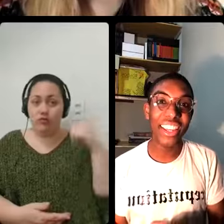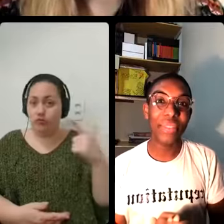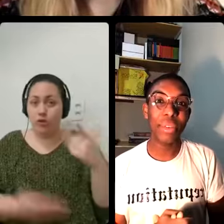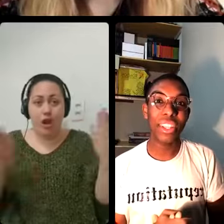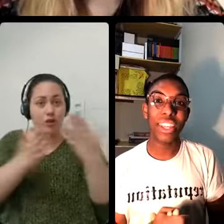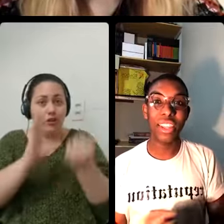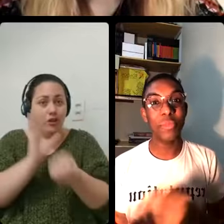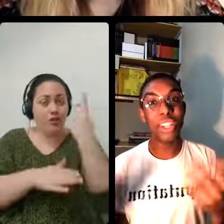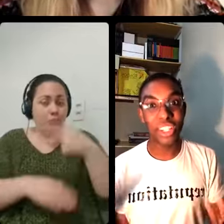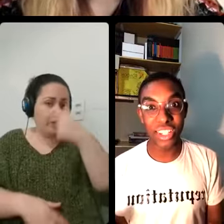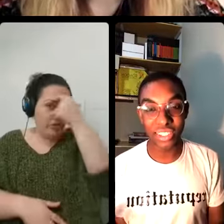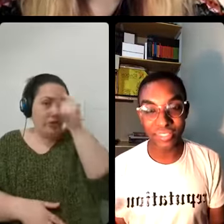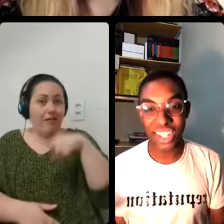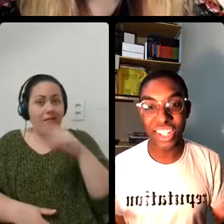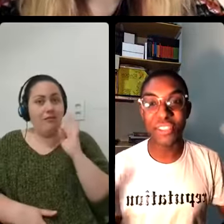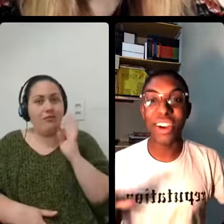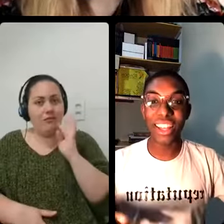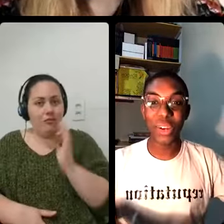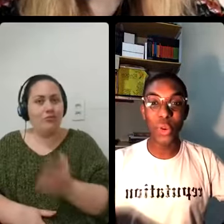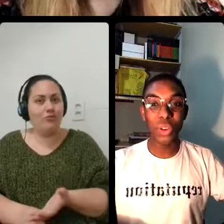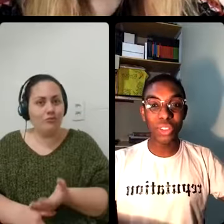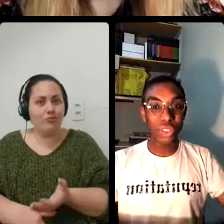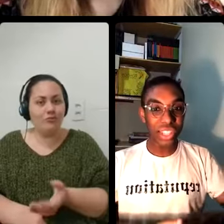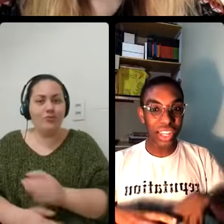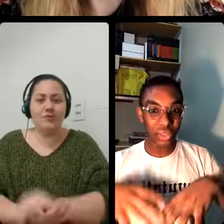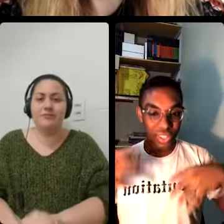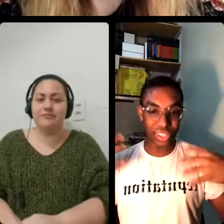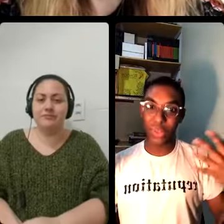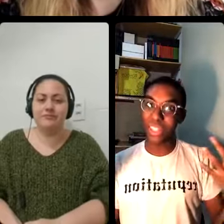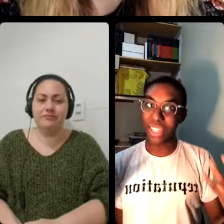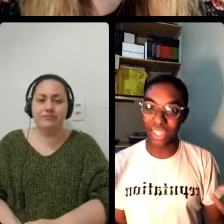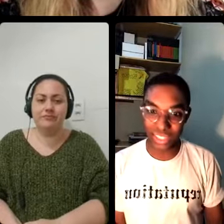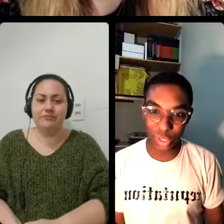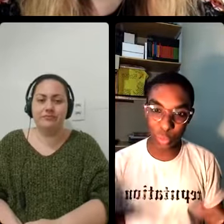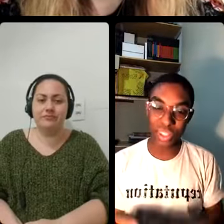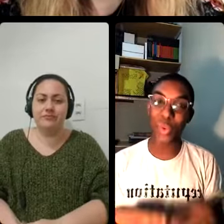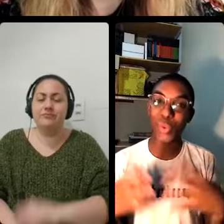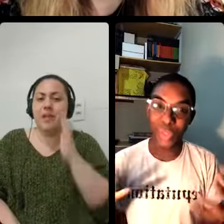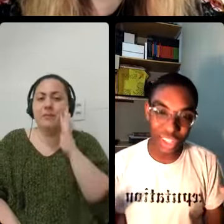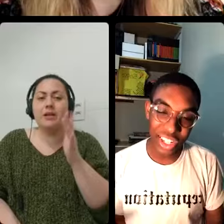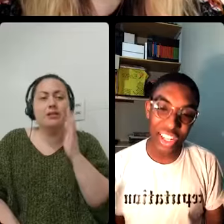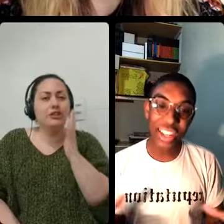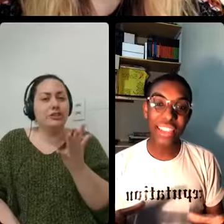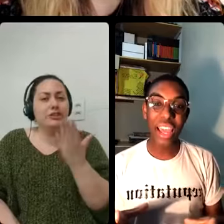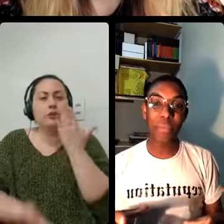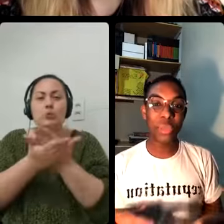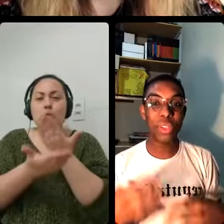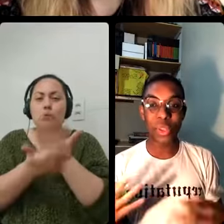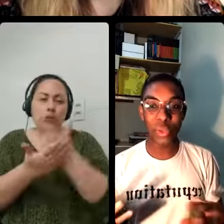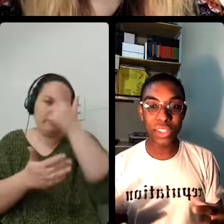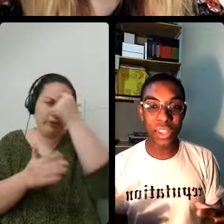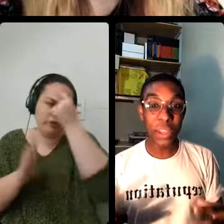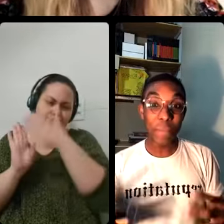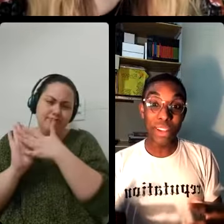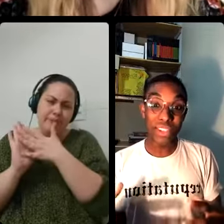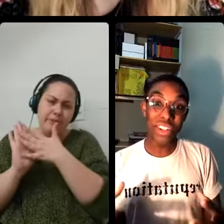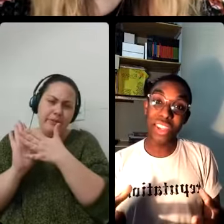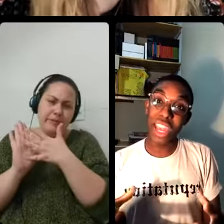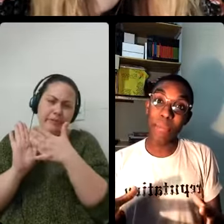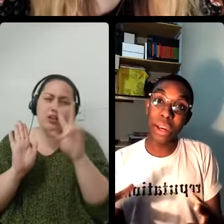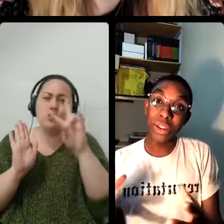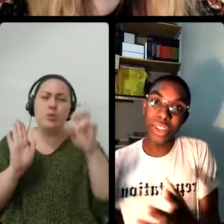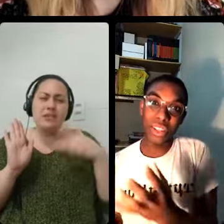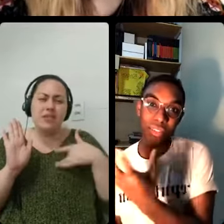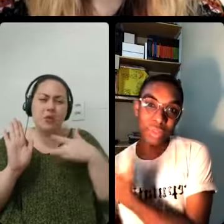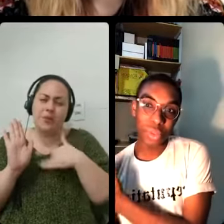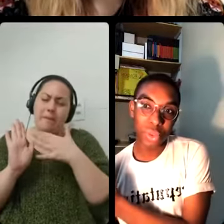né? Porque, imagina, a gente fala toda a graduação inteira sobre saúde, né, para as pessoas, mas a gente tem